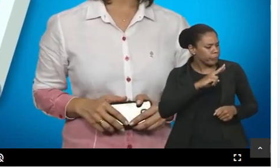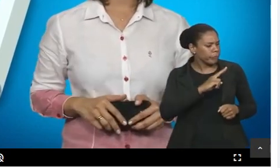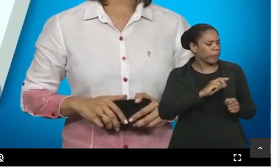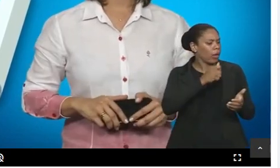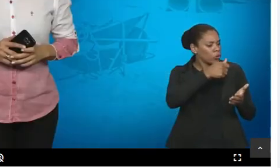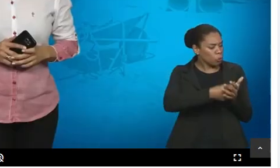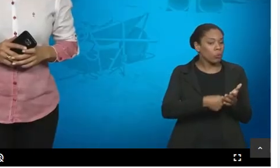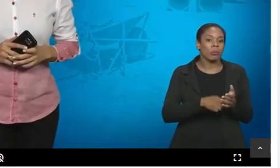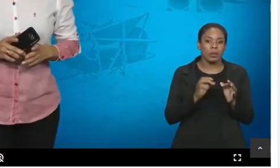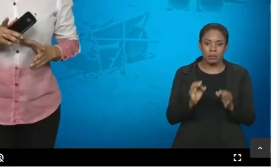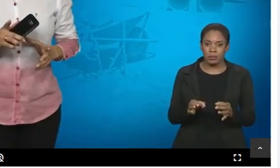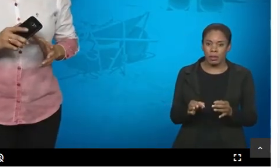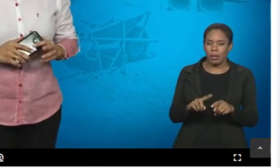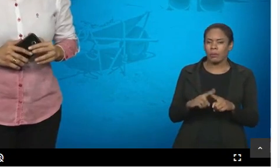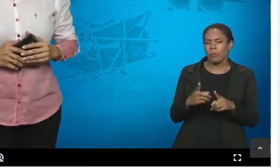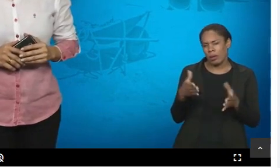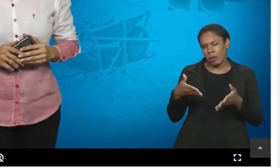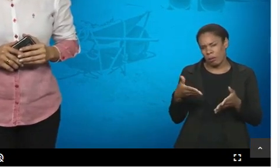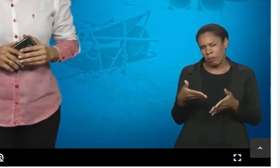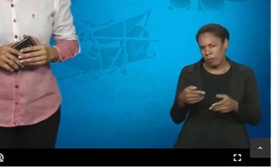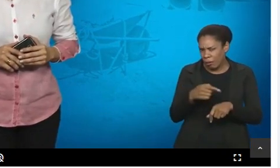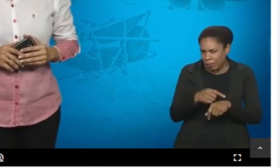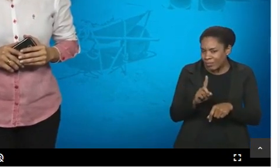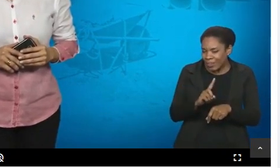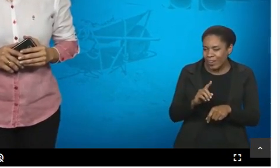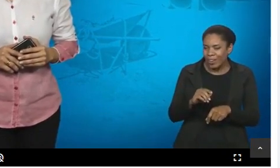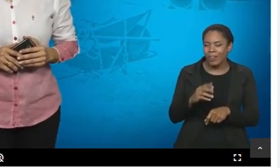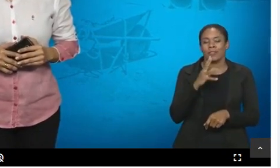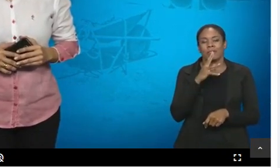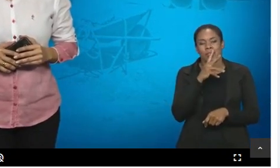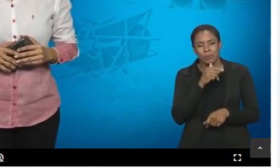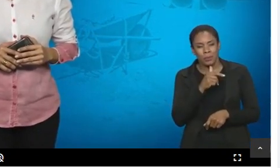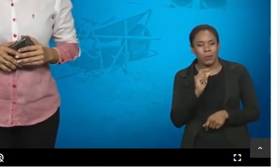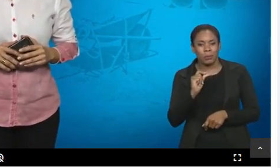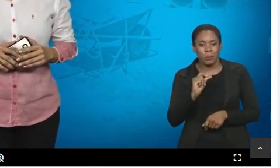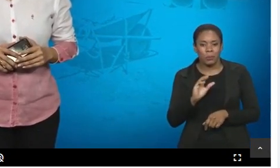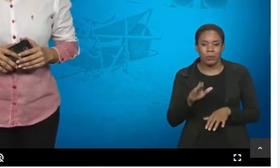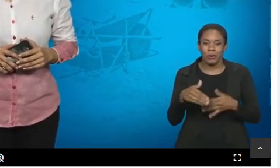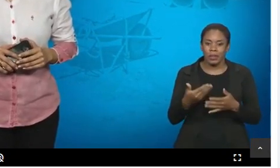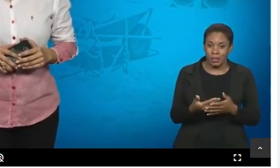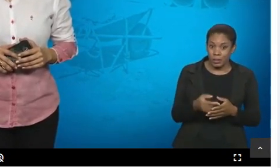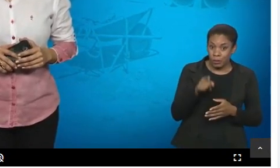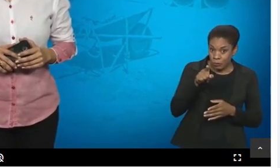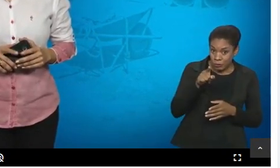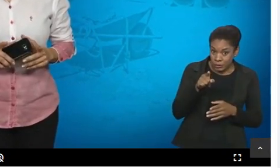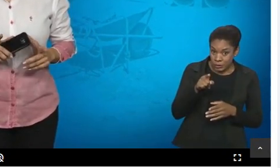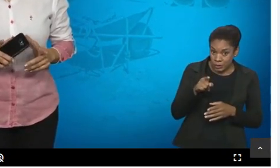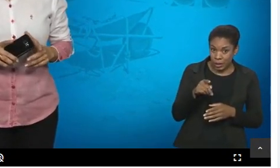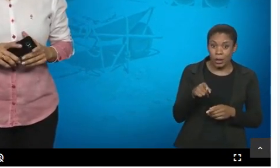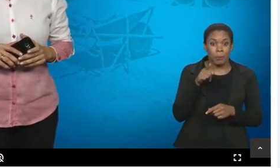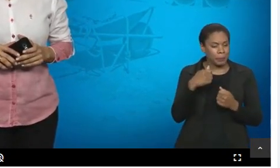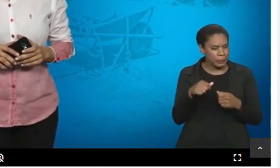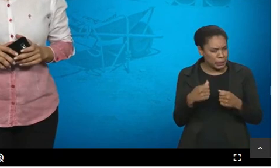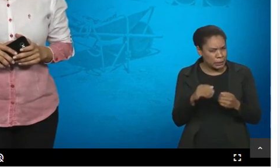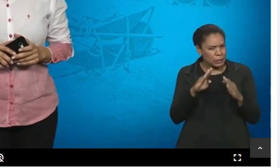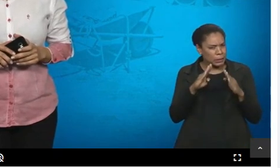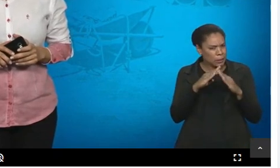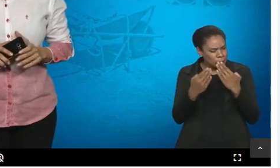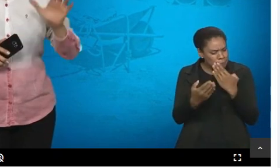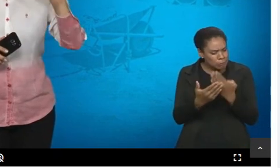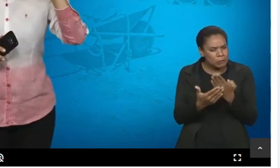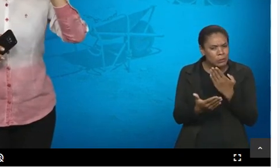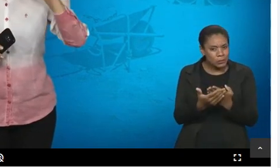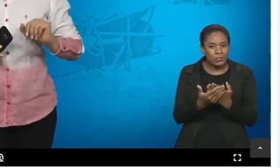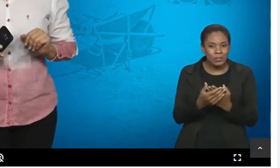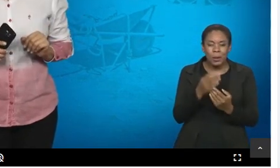dentro do cronograma. E aí, acha que dá conta? Tenho certeza que sim. Então, mãos à obra, porque você tem muito a fazer e eu